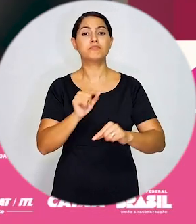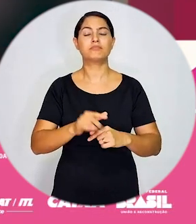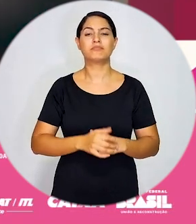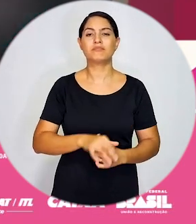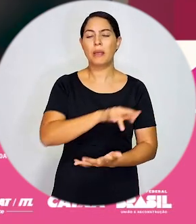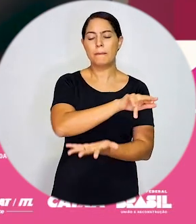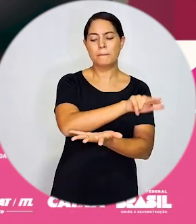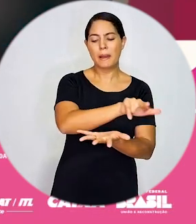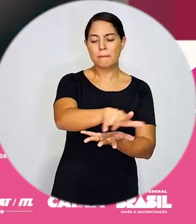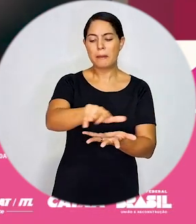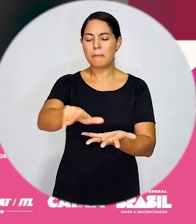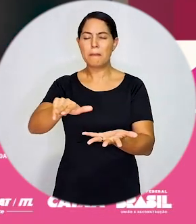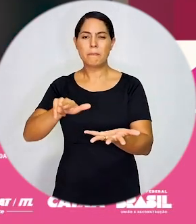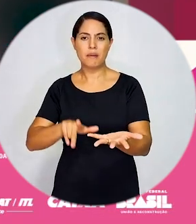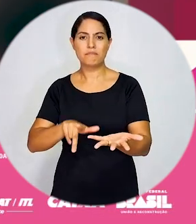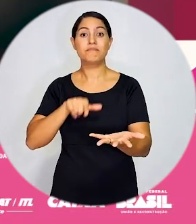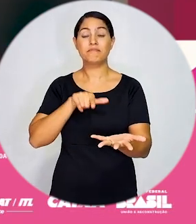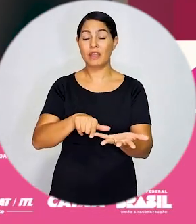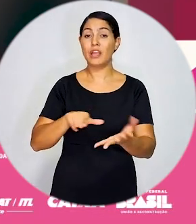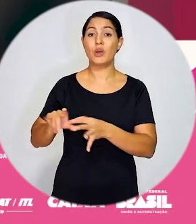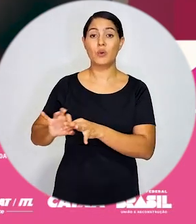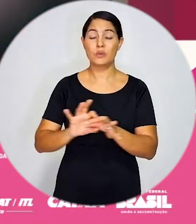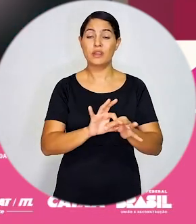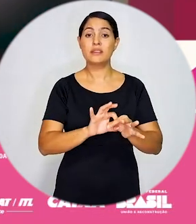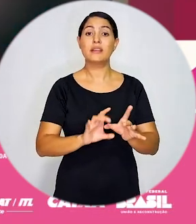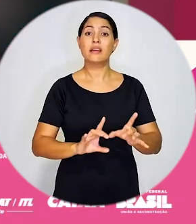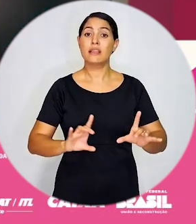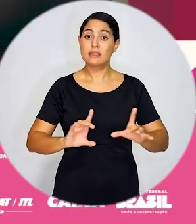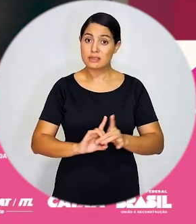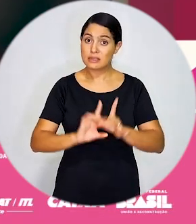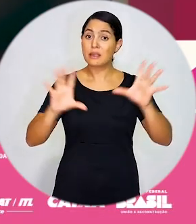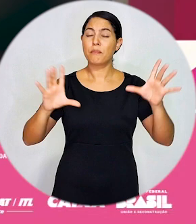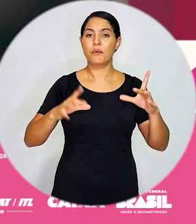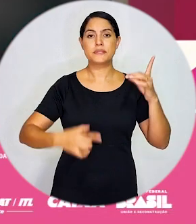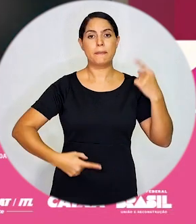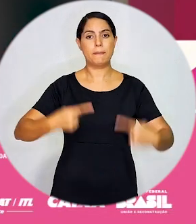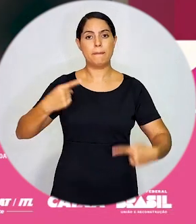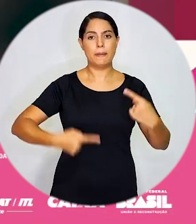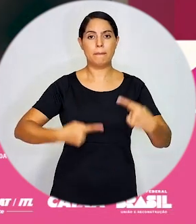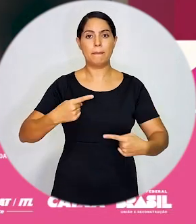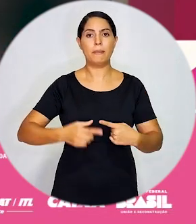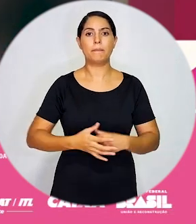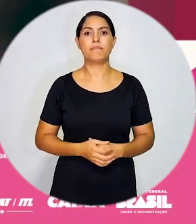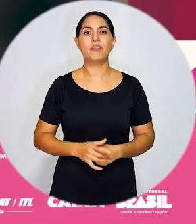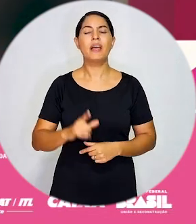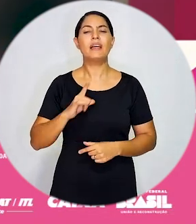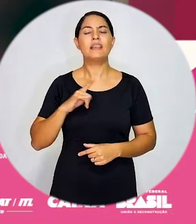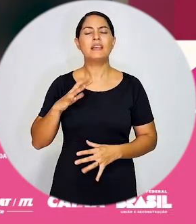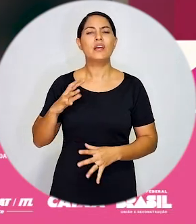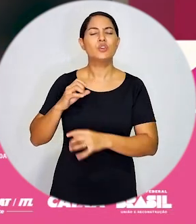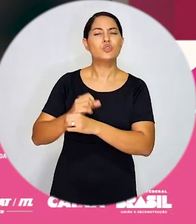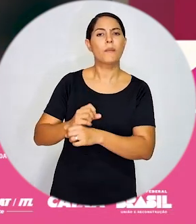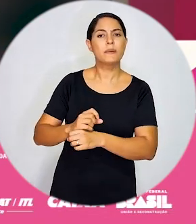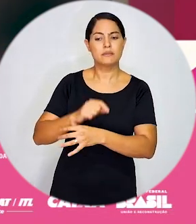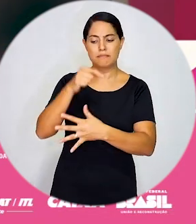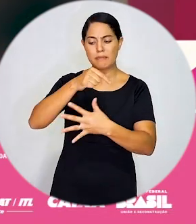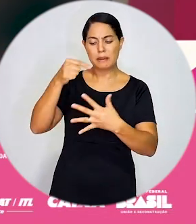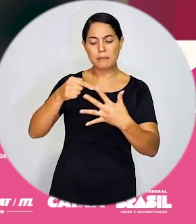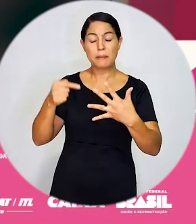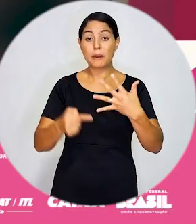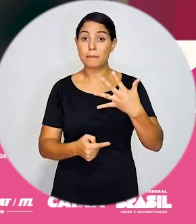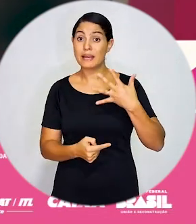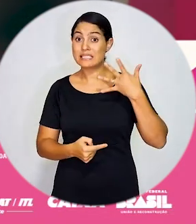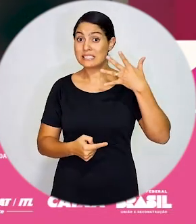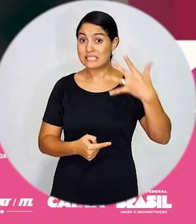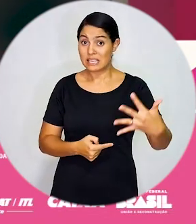pluralista, enraizado na base, focando no debate democrático. Com apenas 5 arquipélagos de